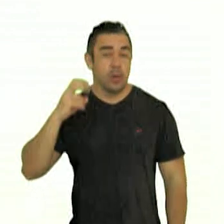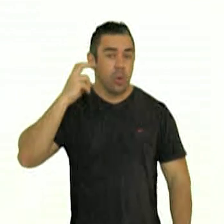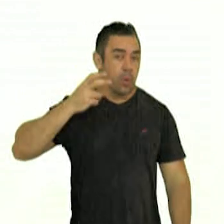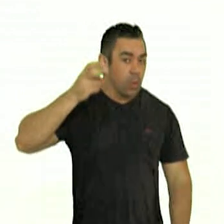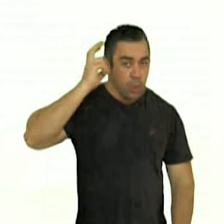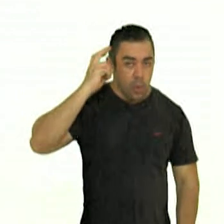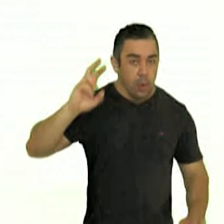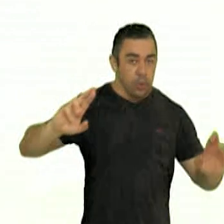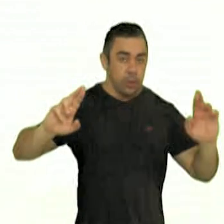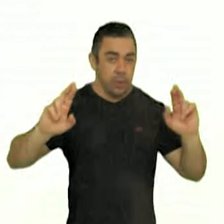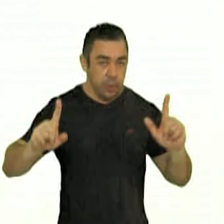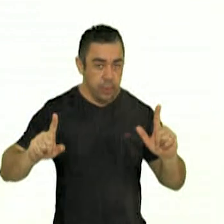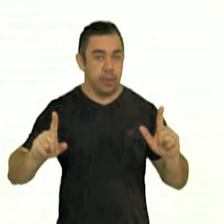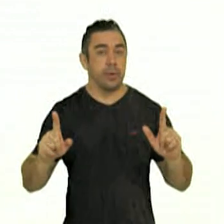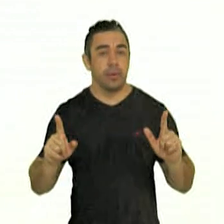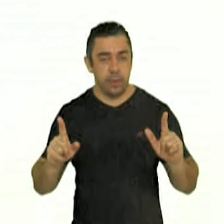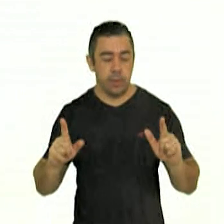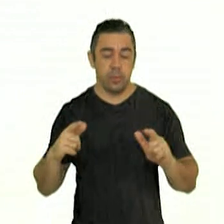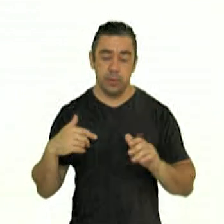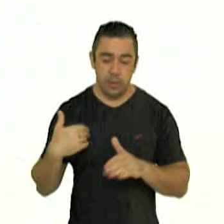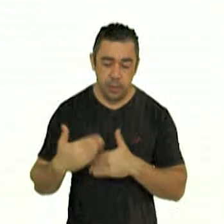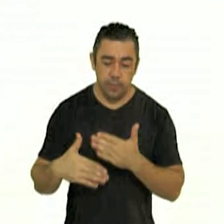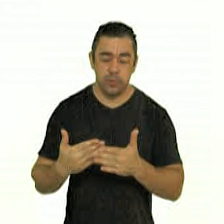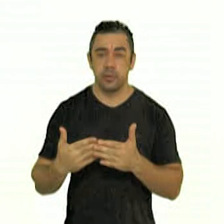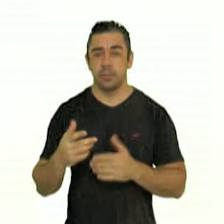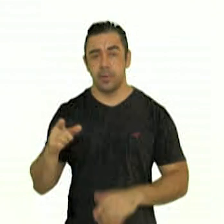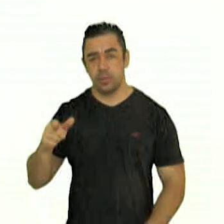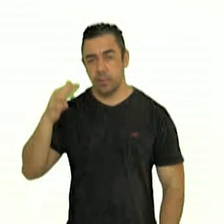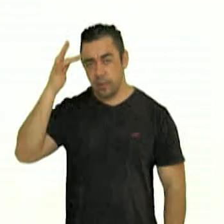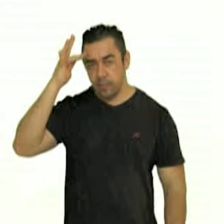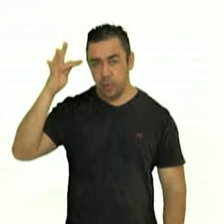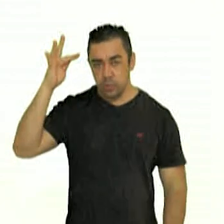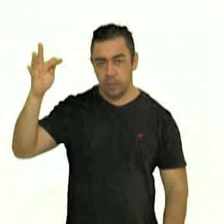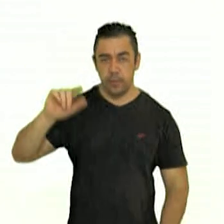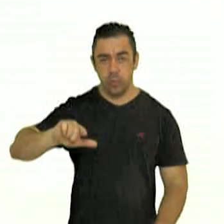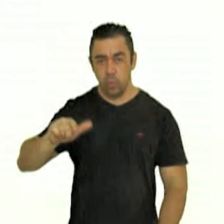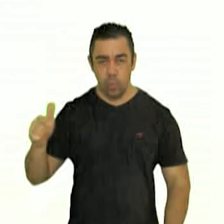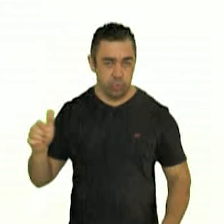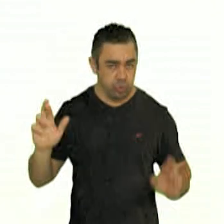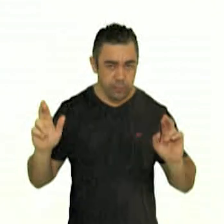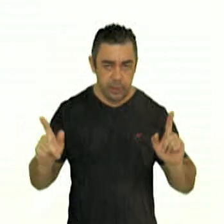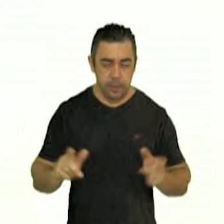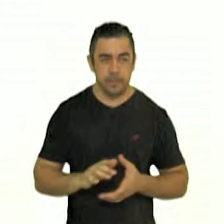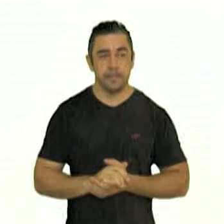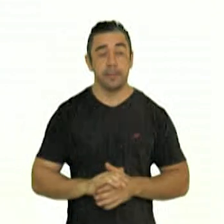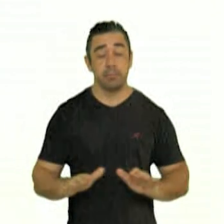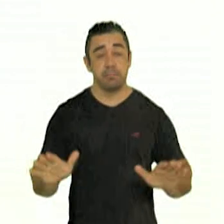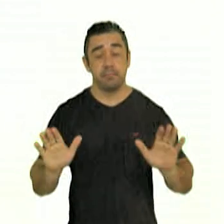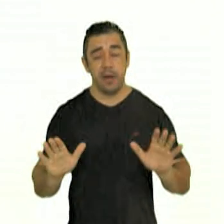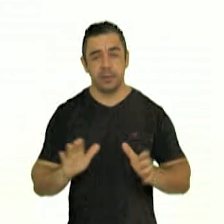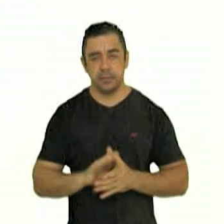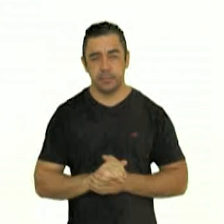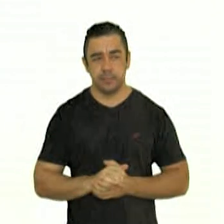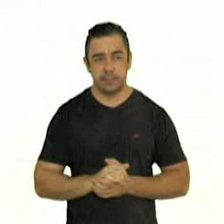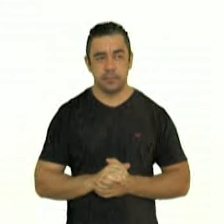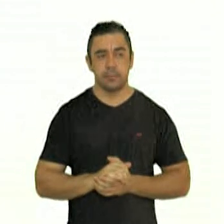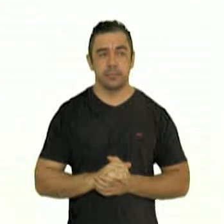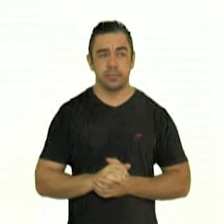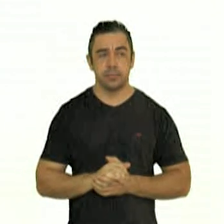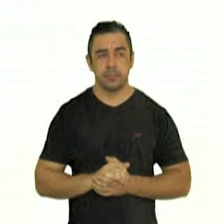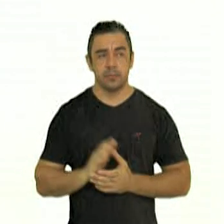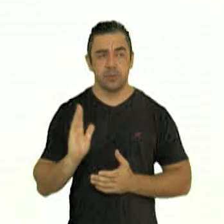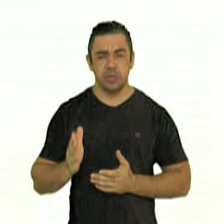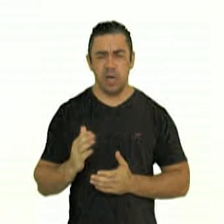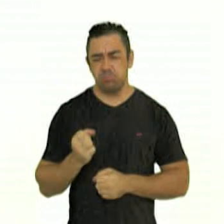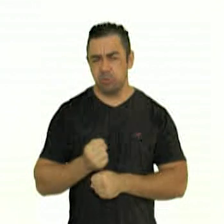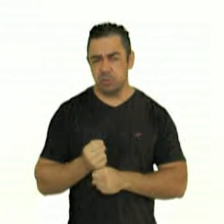cultura diferenciada, né, um desenvolvimento filosófico diferenciado de outras regiões do planeta. Porém, né, de algumas